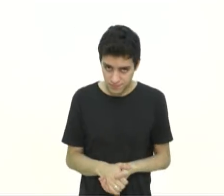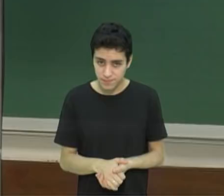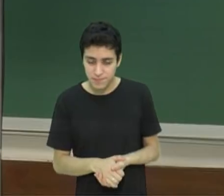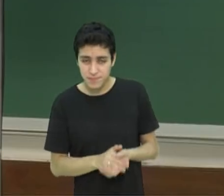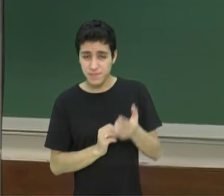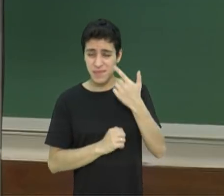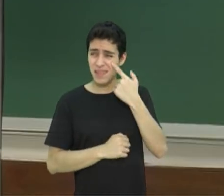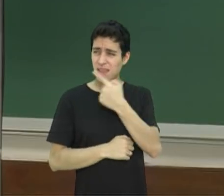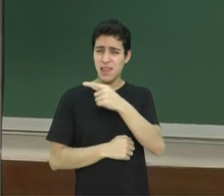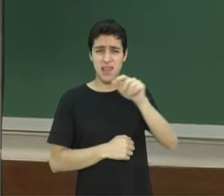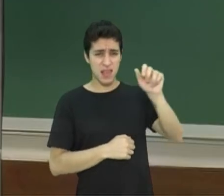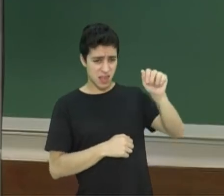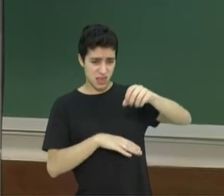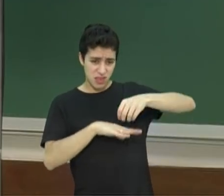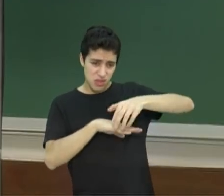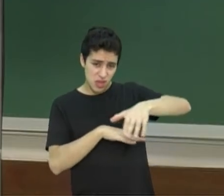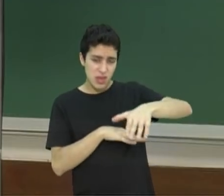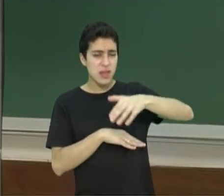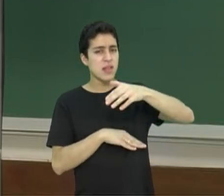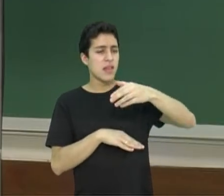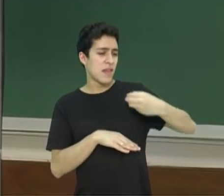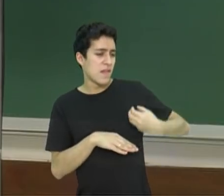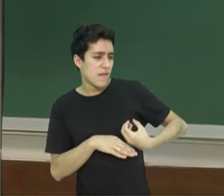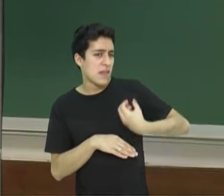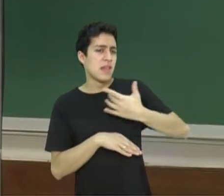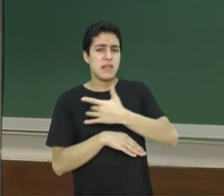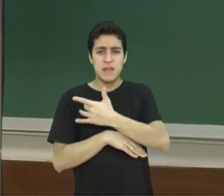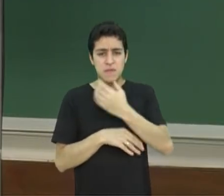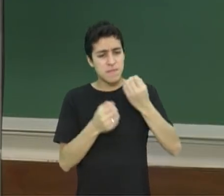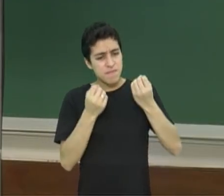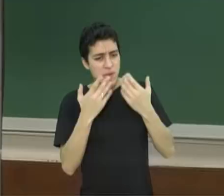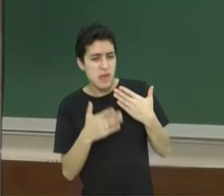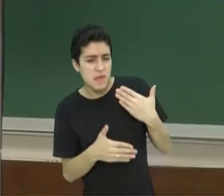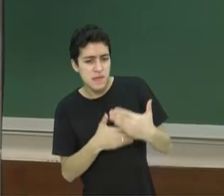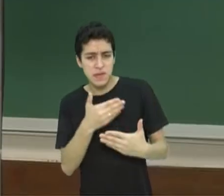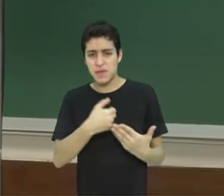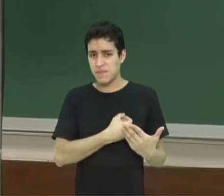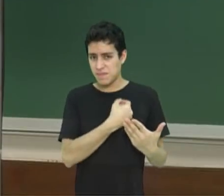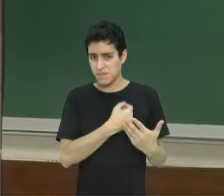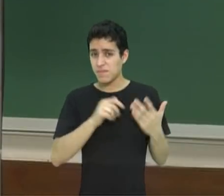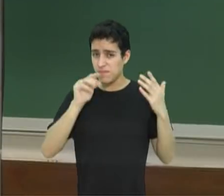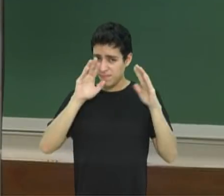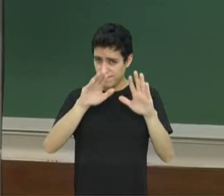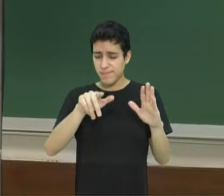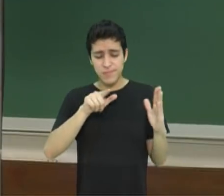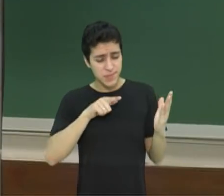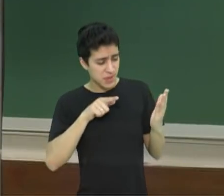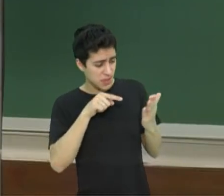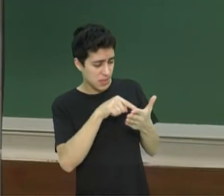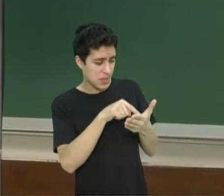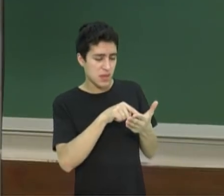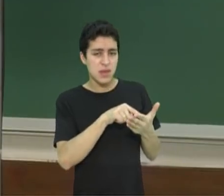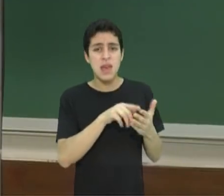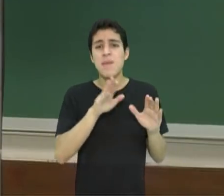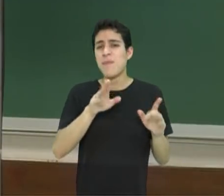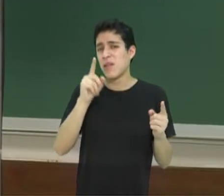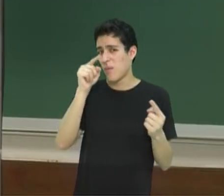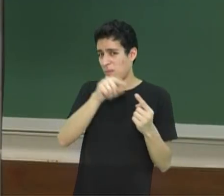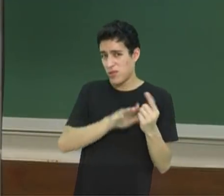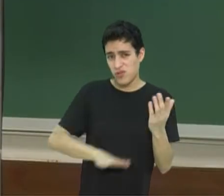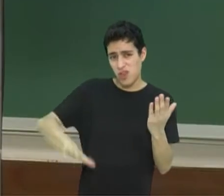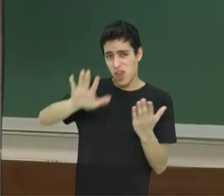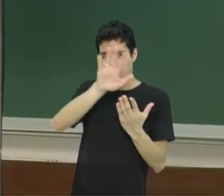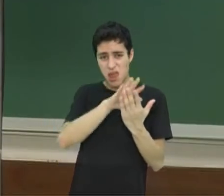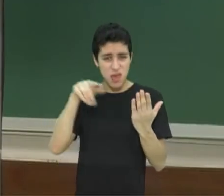dicas de saúde e bem-estar. O texto tem dicas de saúde e bem-estar? Tem. Esse era o objetivo geral